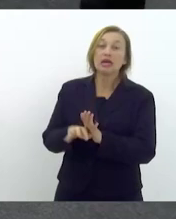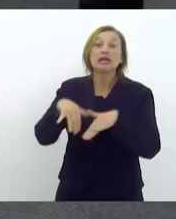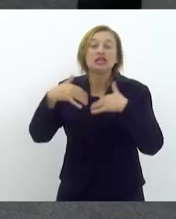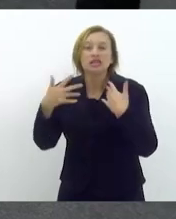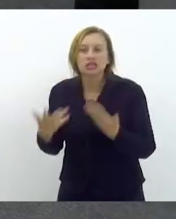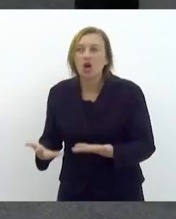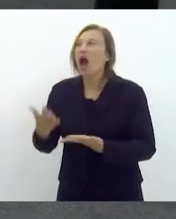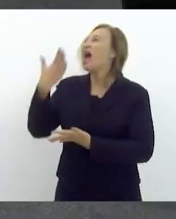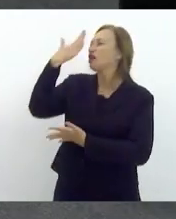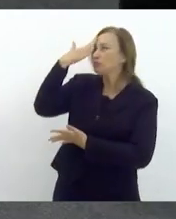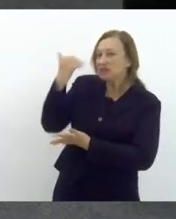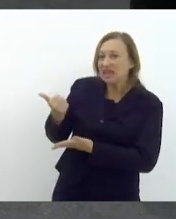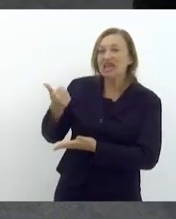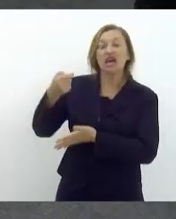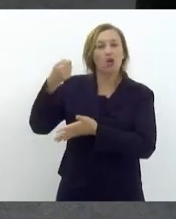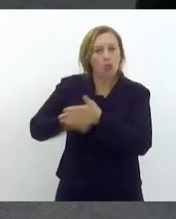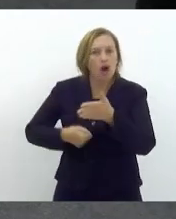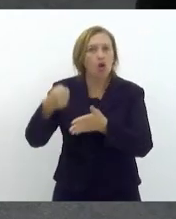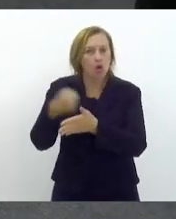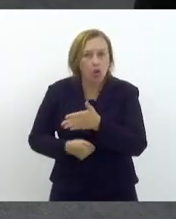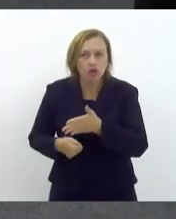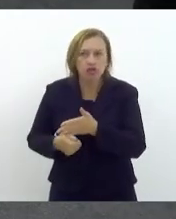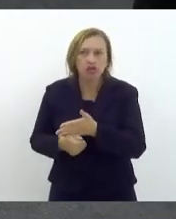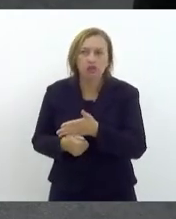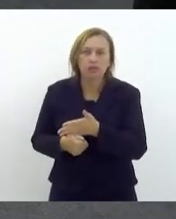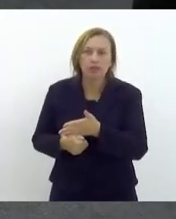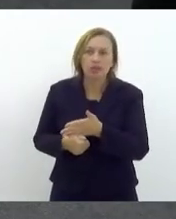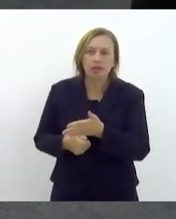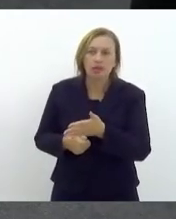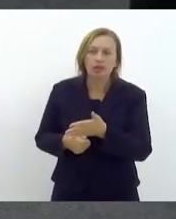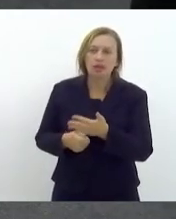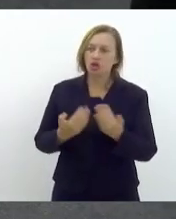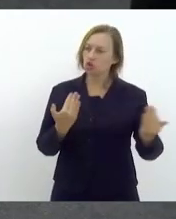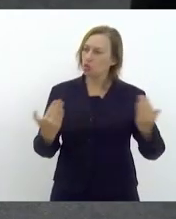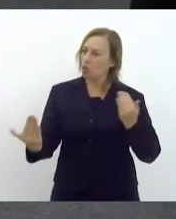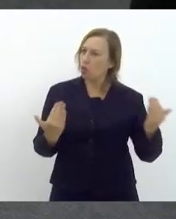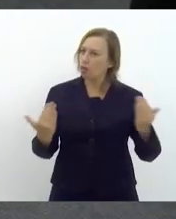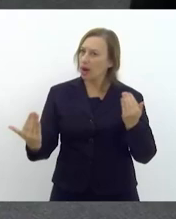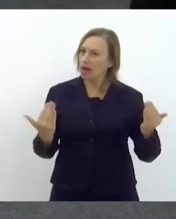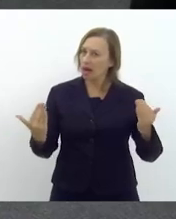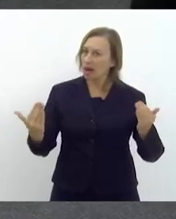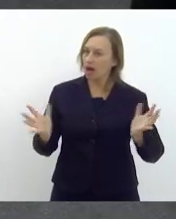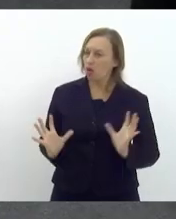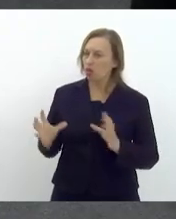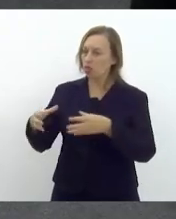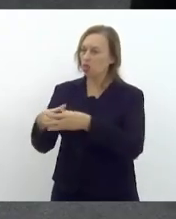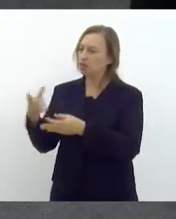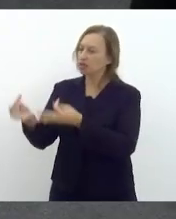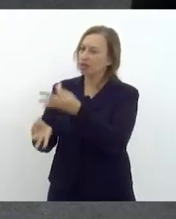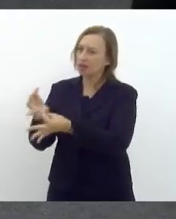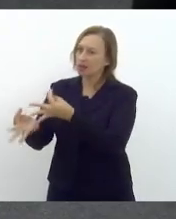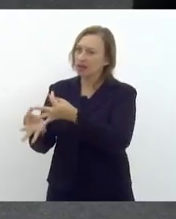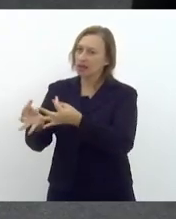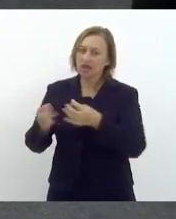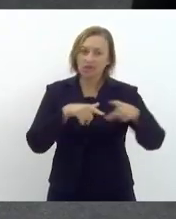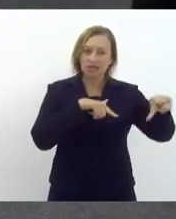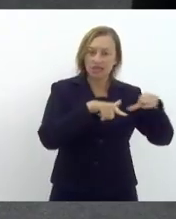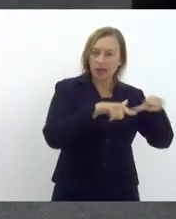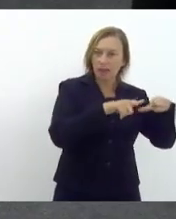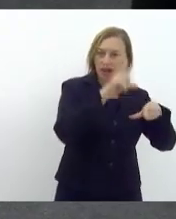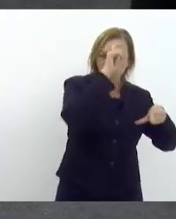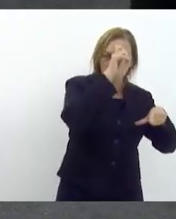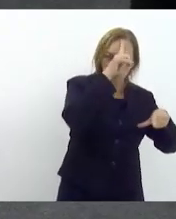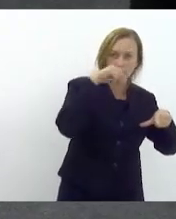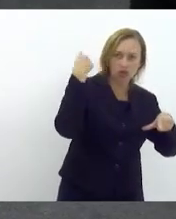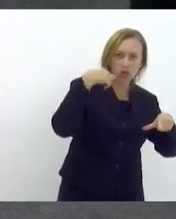eu sei que é uma luta para que se comparar as comunidades terapêuticas a esses a esse trabalho manicomial mas não tem